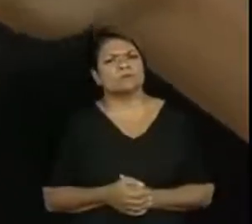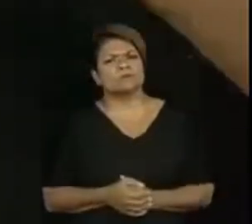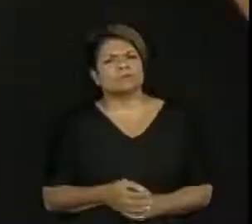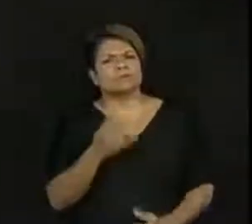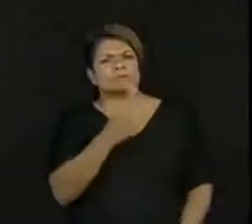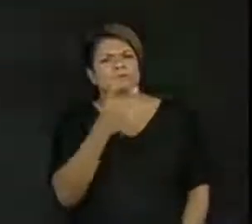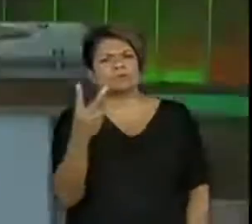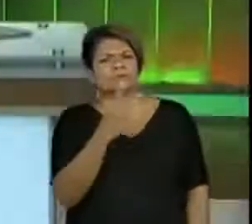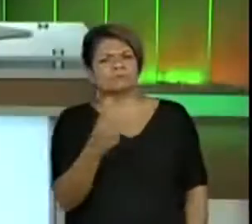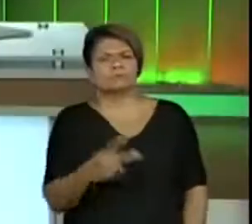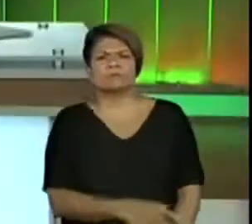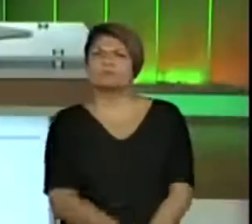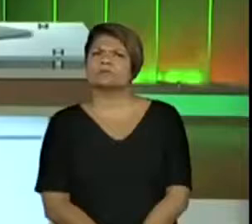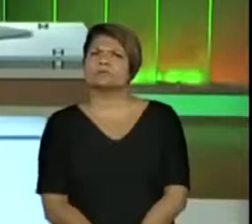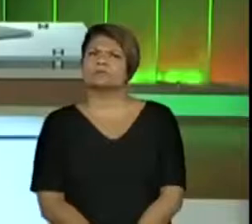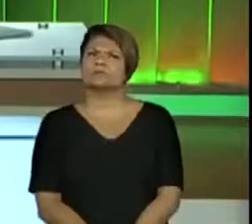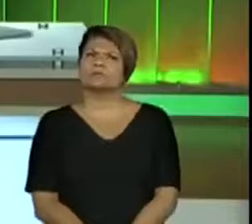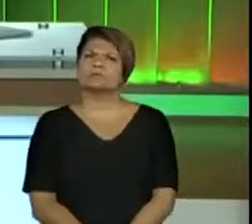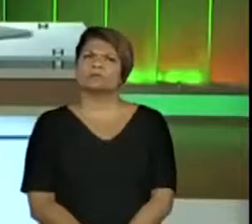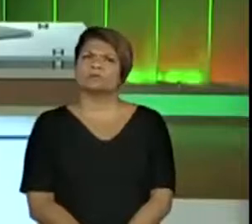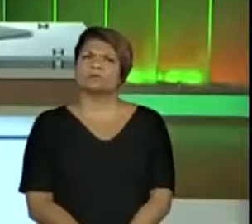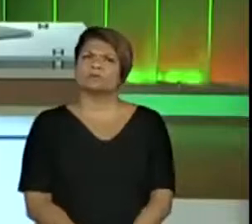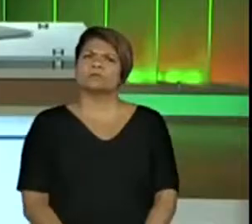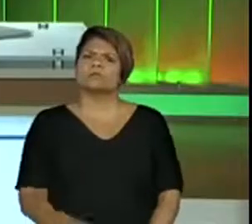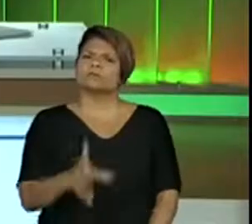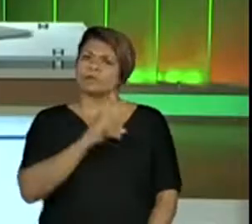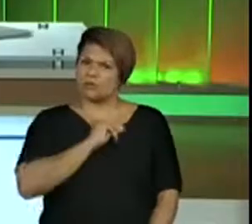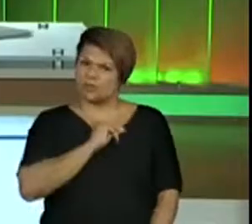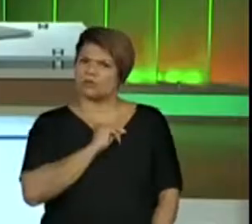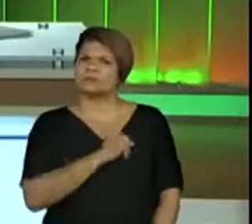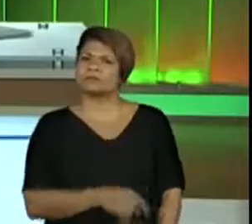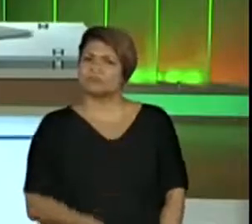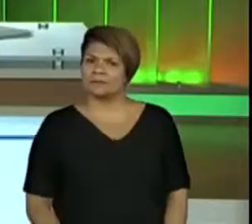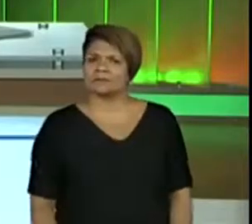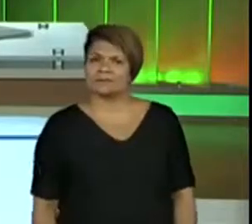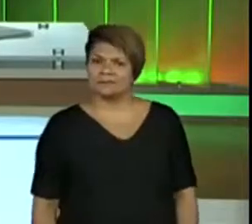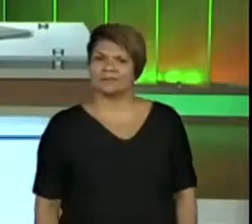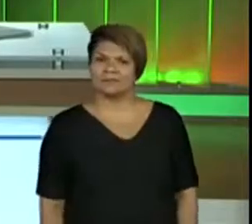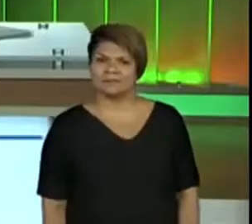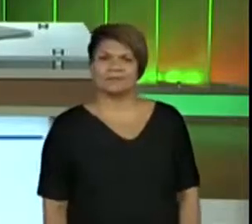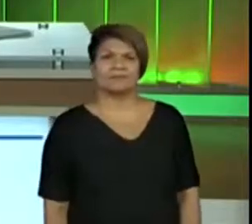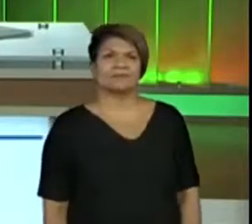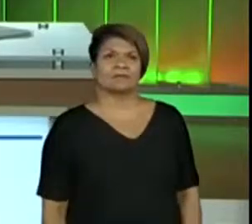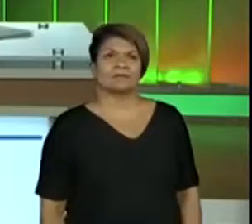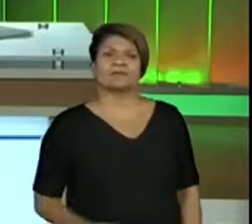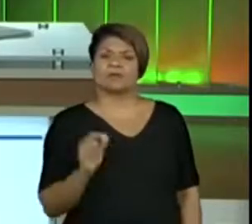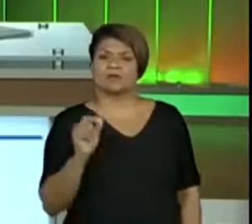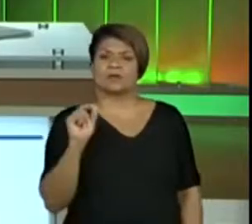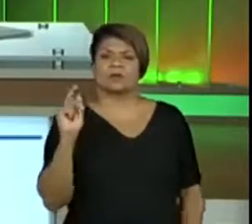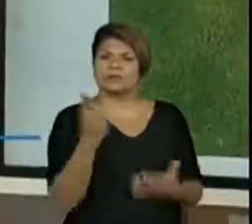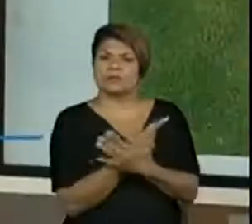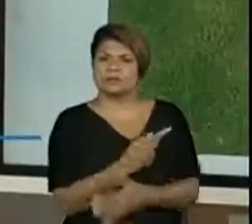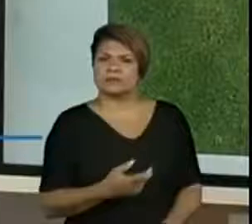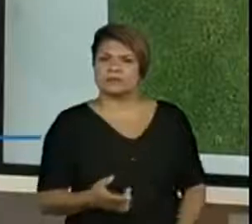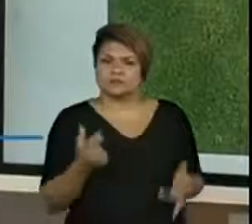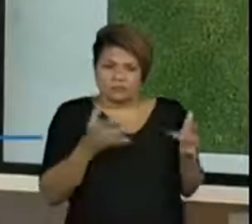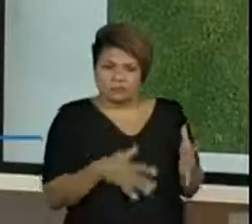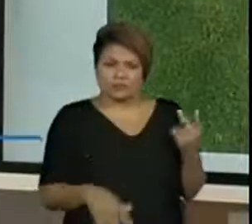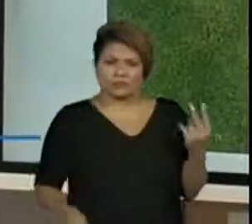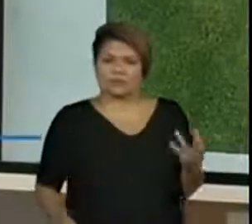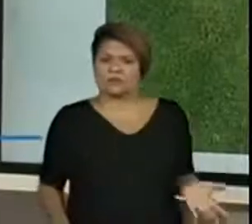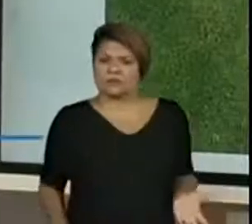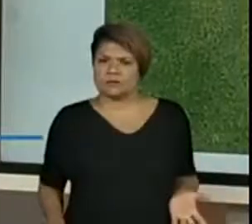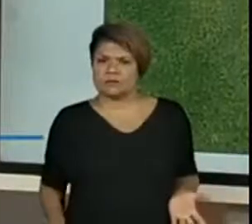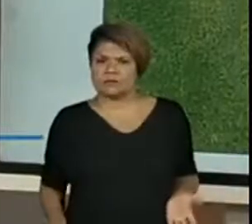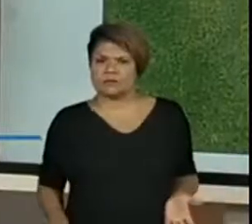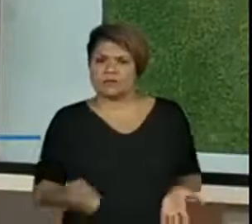eram 22. Nossa, essa contagem, que aconteceu na minha contagem? Não foi tão eficaz assim. O que